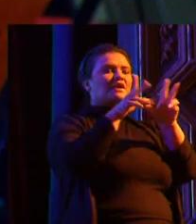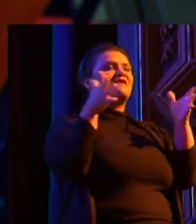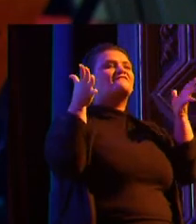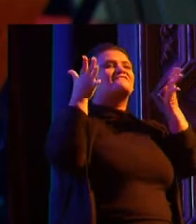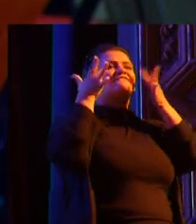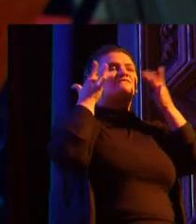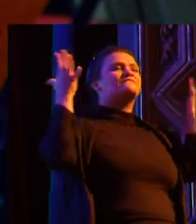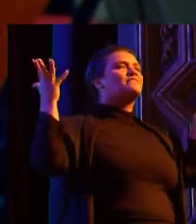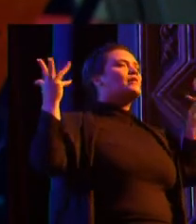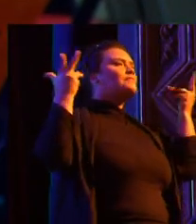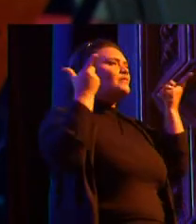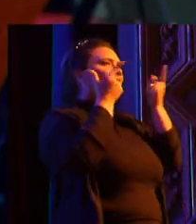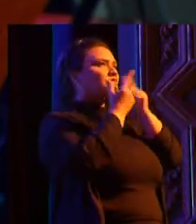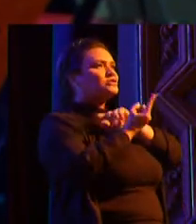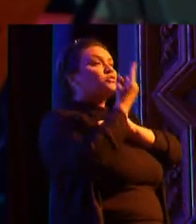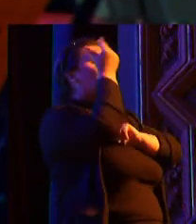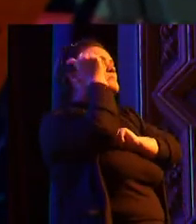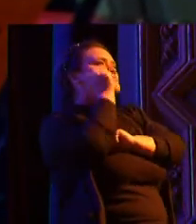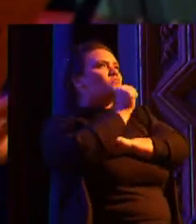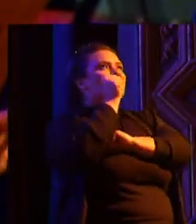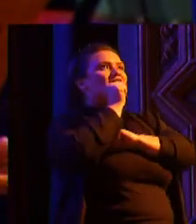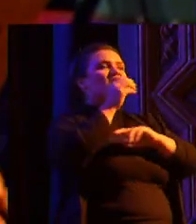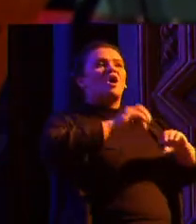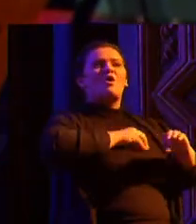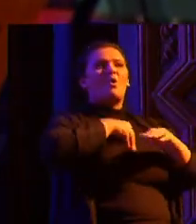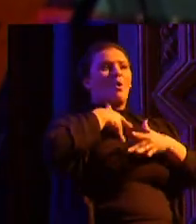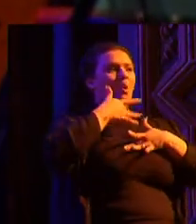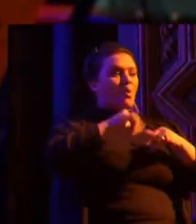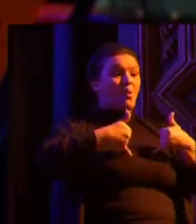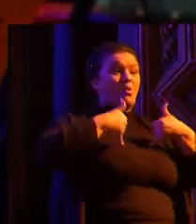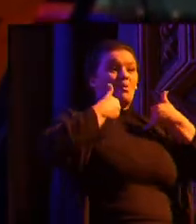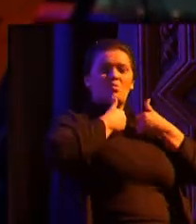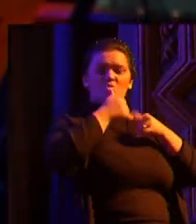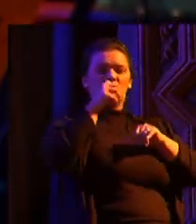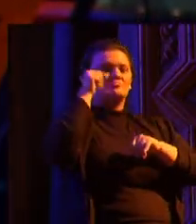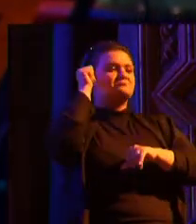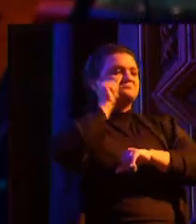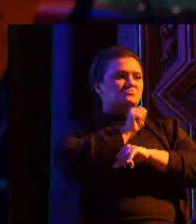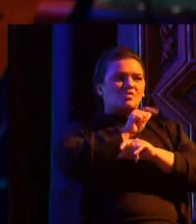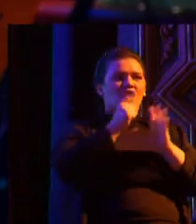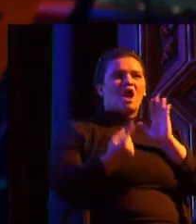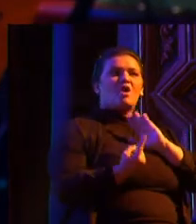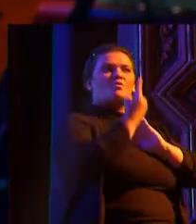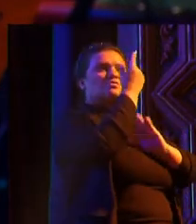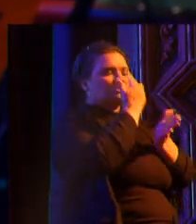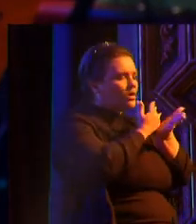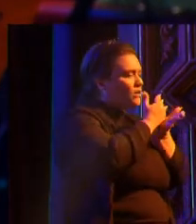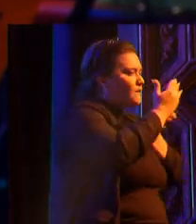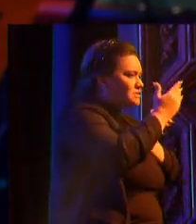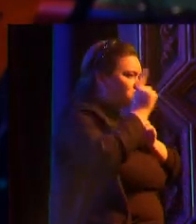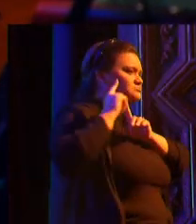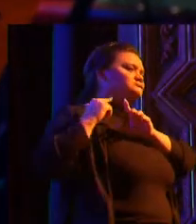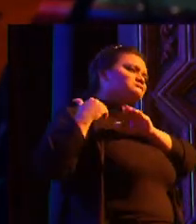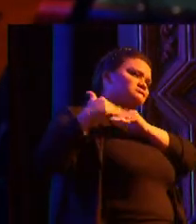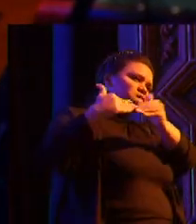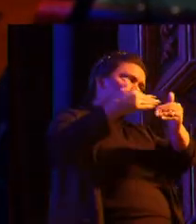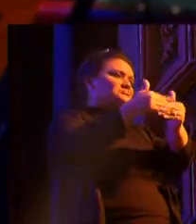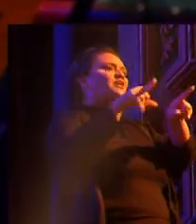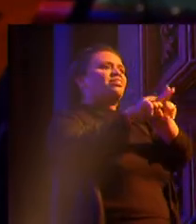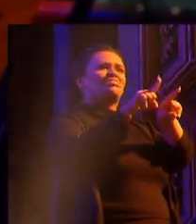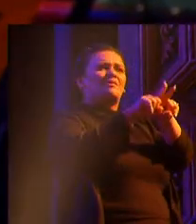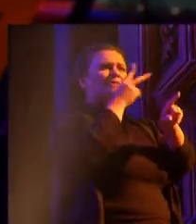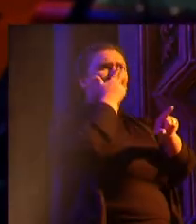uma Amazônia da Paraense que orgulha o Brasil inteiro, uma mulher que quebrou paradigmas ao começar sua trajetória, que rompeu